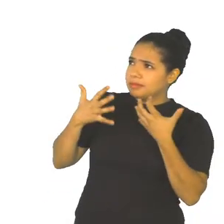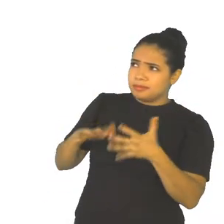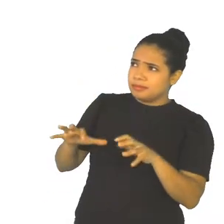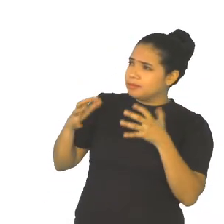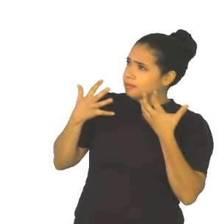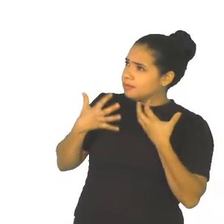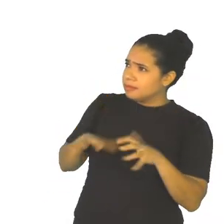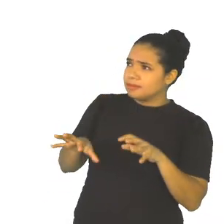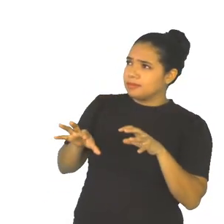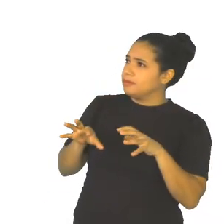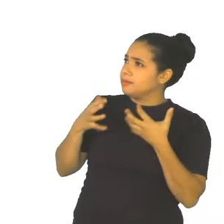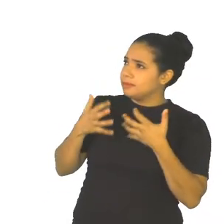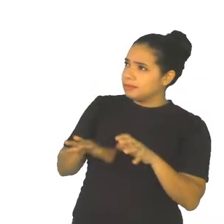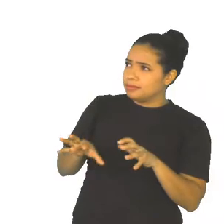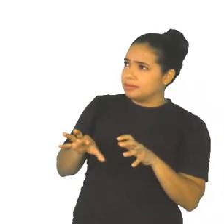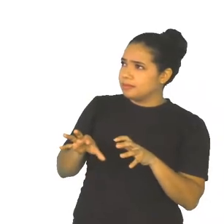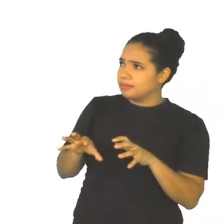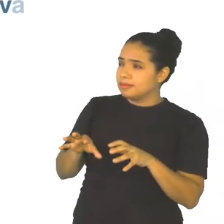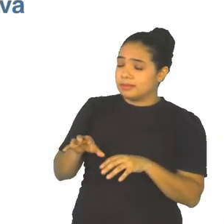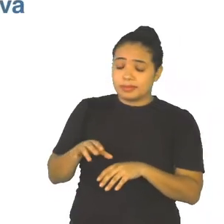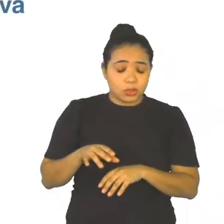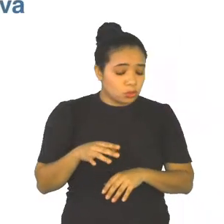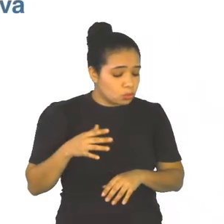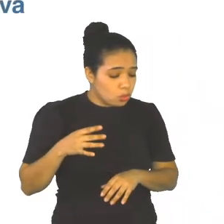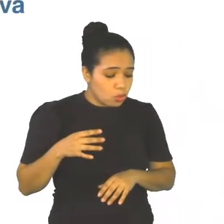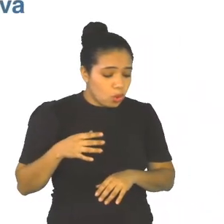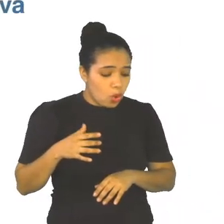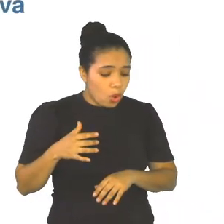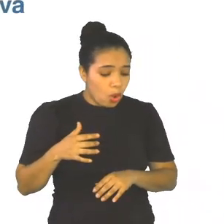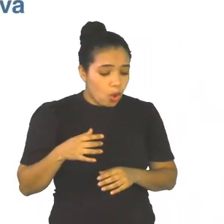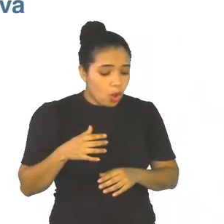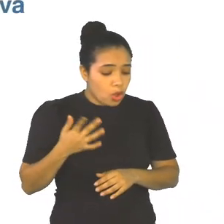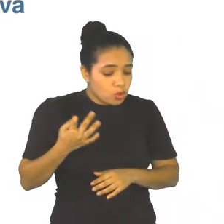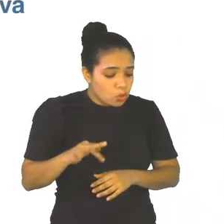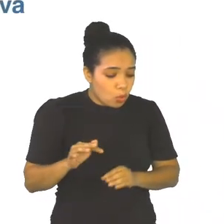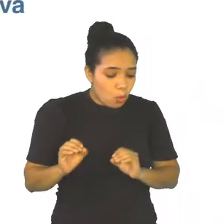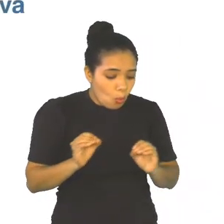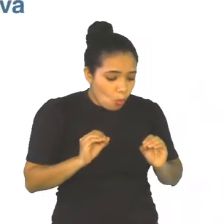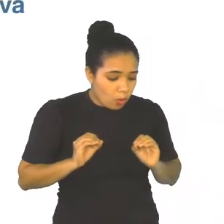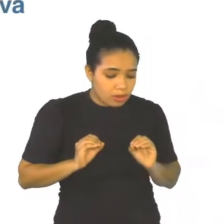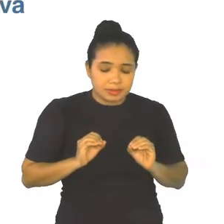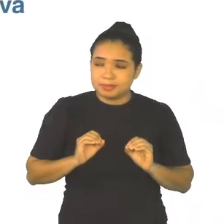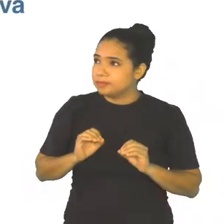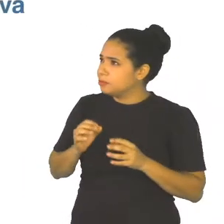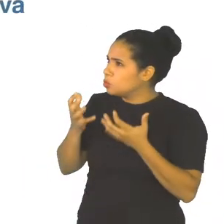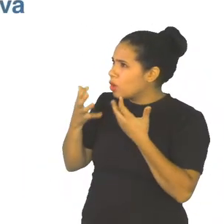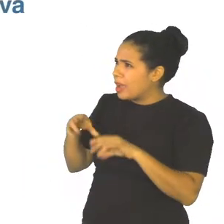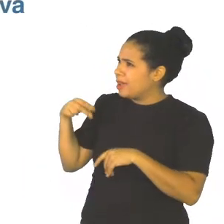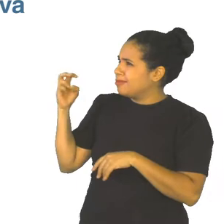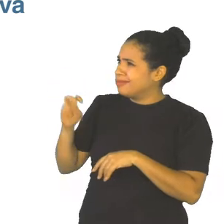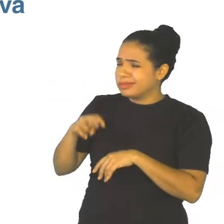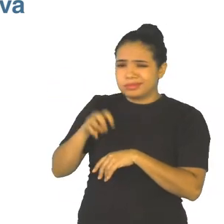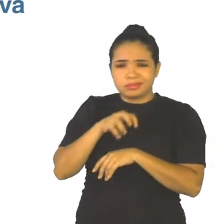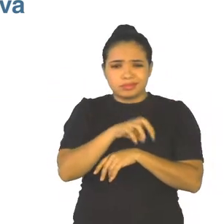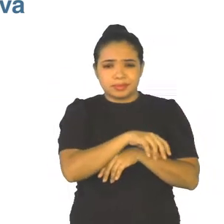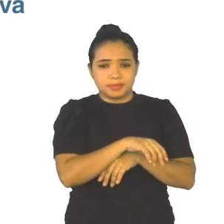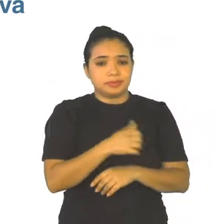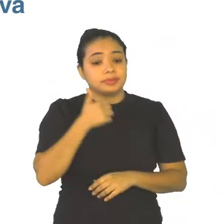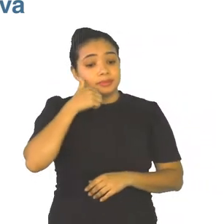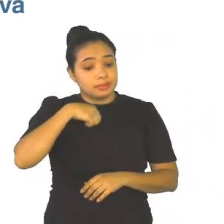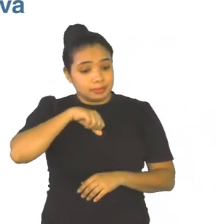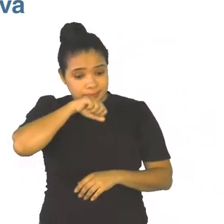não quero. Não dói nada. Não quero, já disse. E sai correndo. A mãe sai